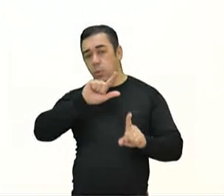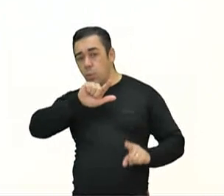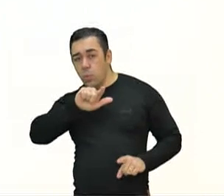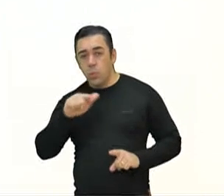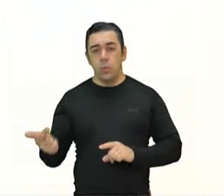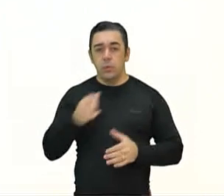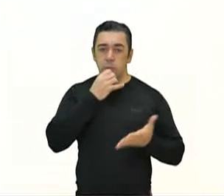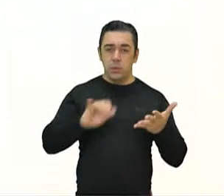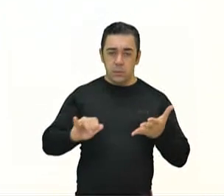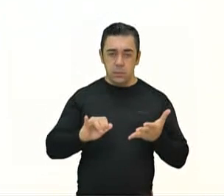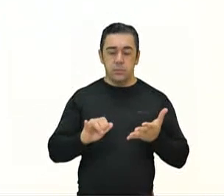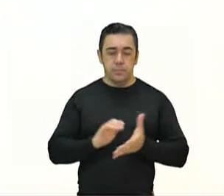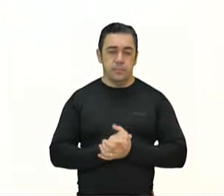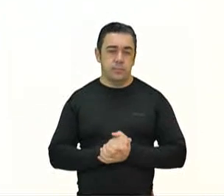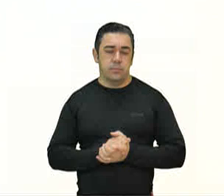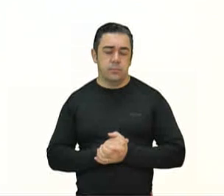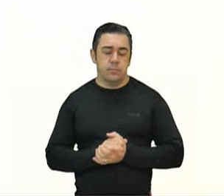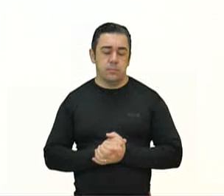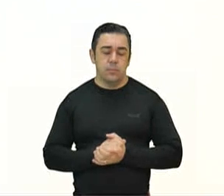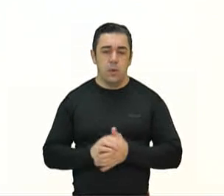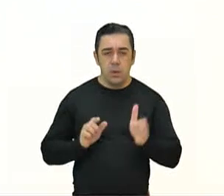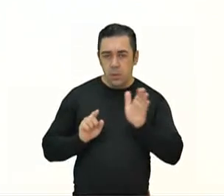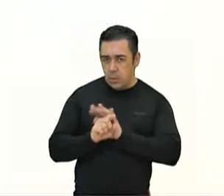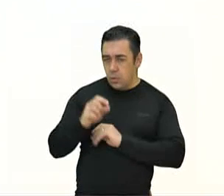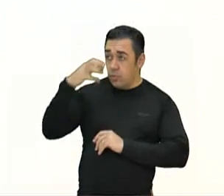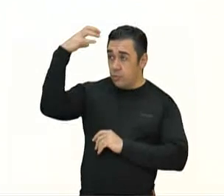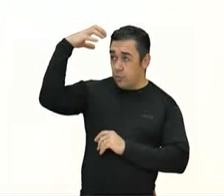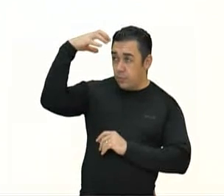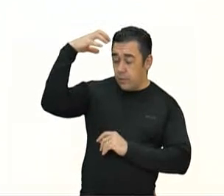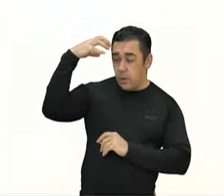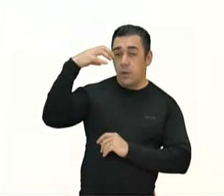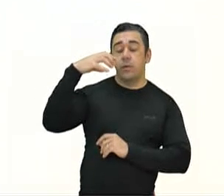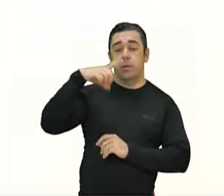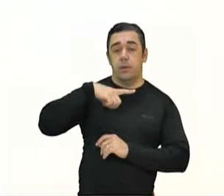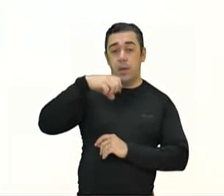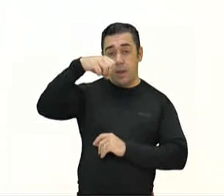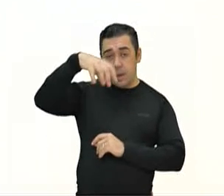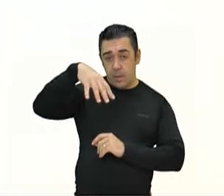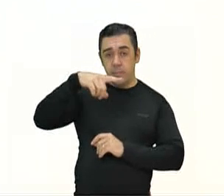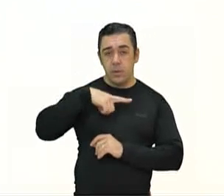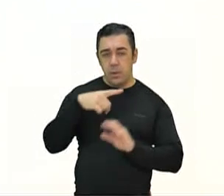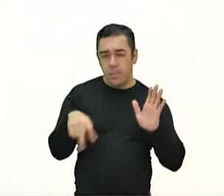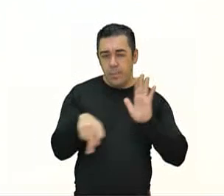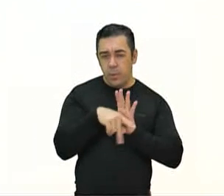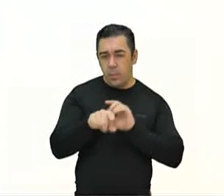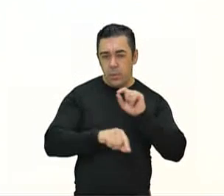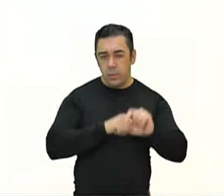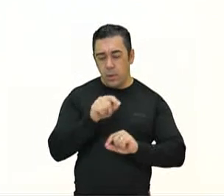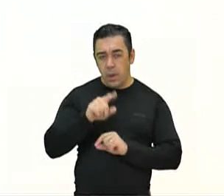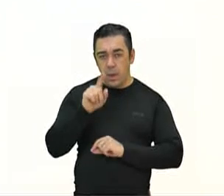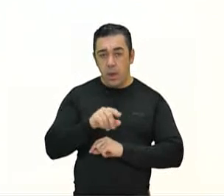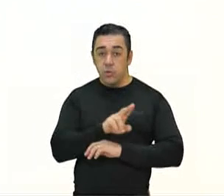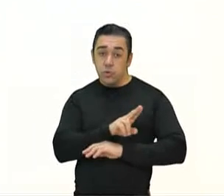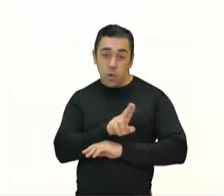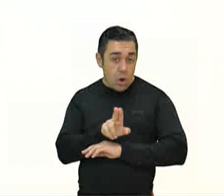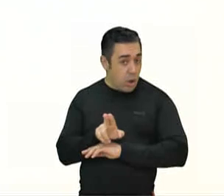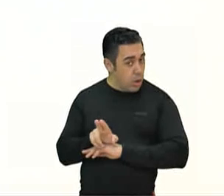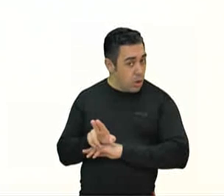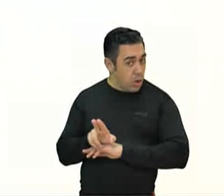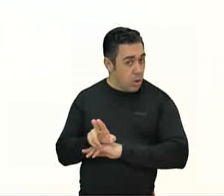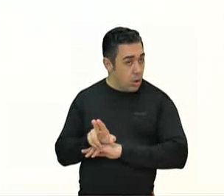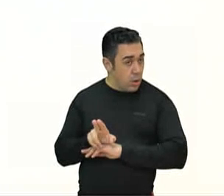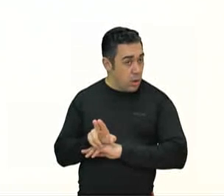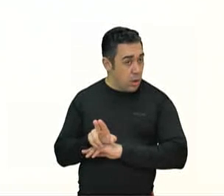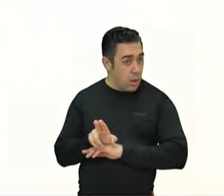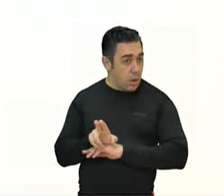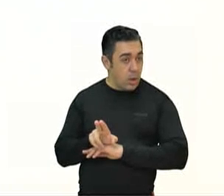aparelhos elétricos. Os chuveiros e as lâmpadas apresentam uma propriedade física denominada, no